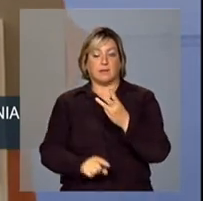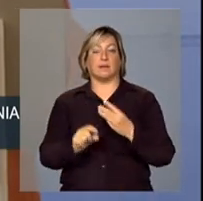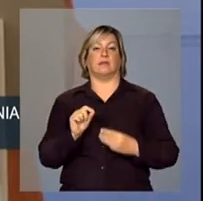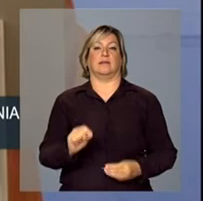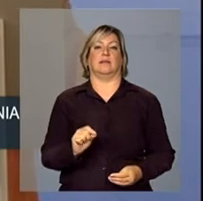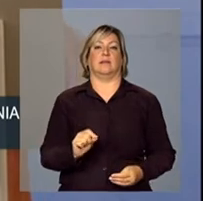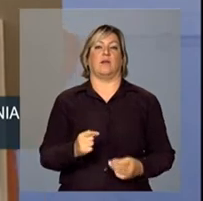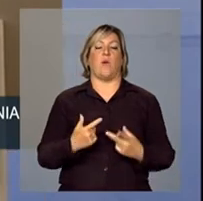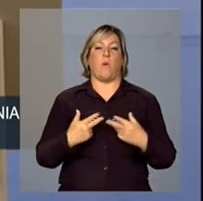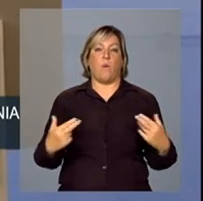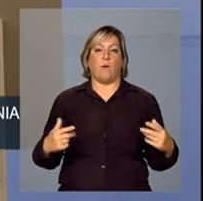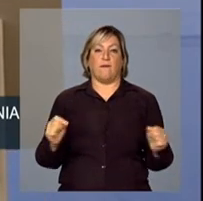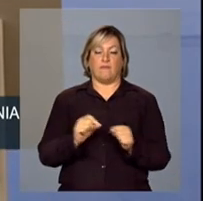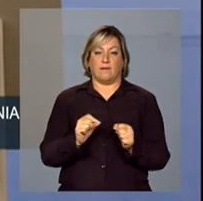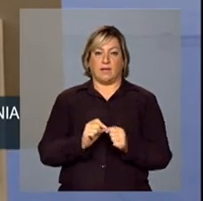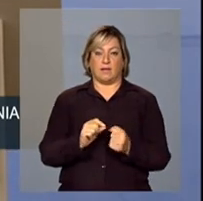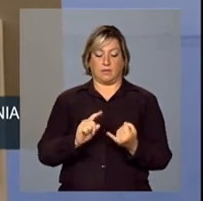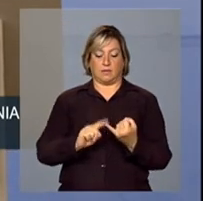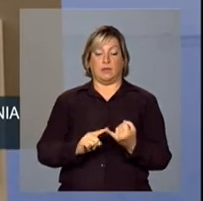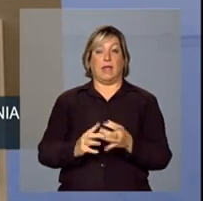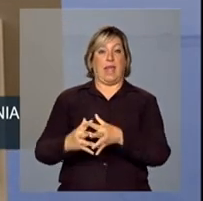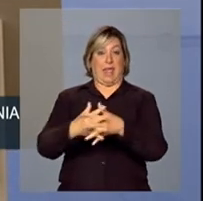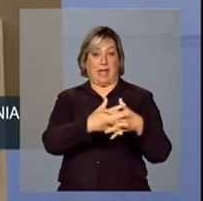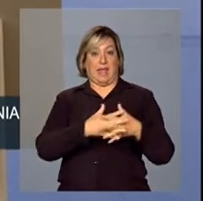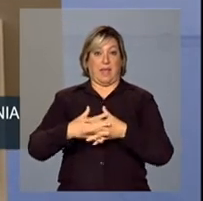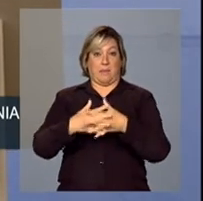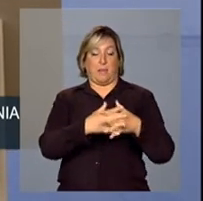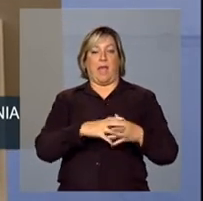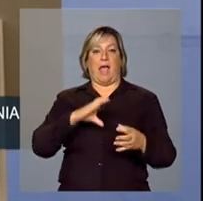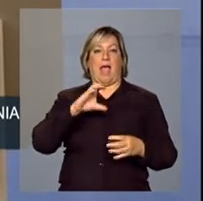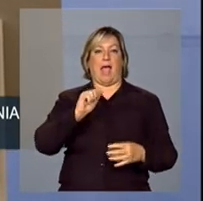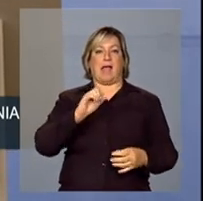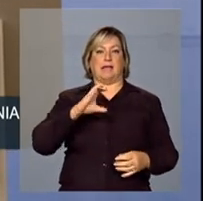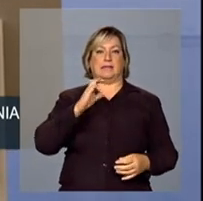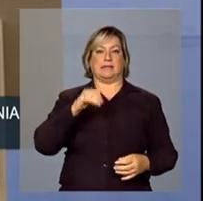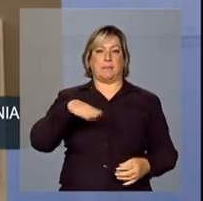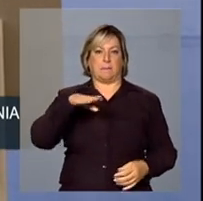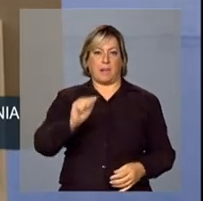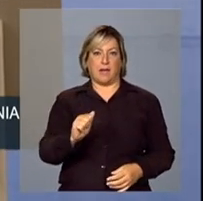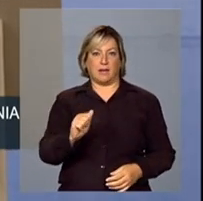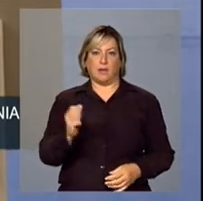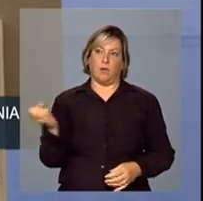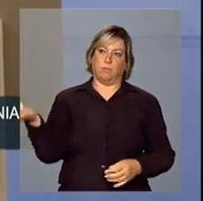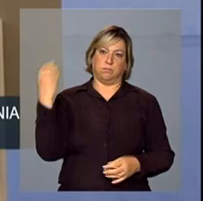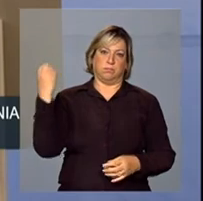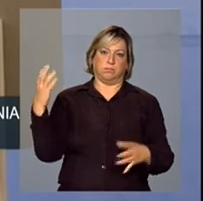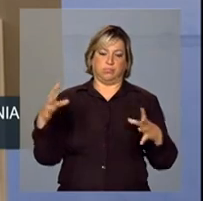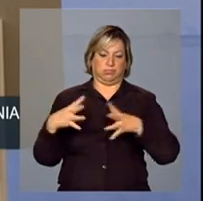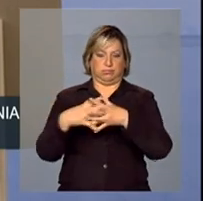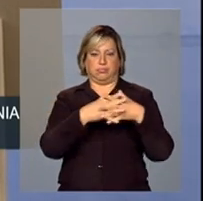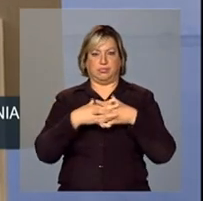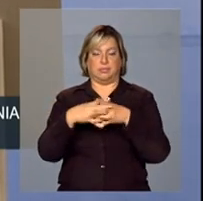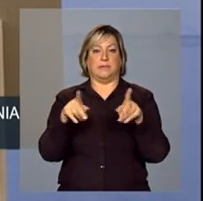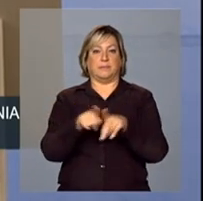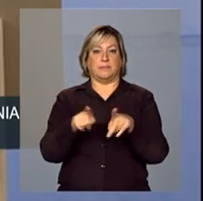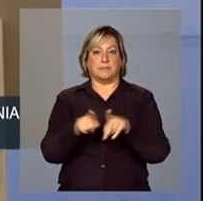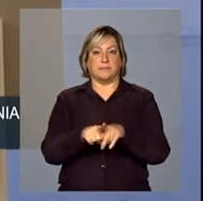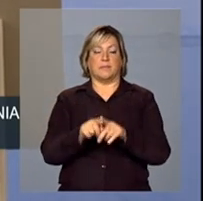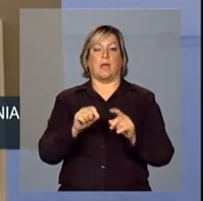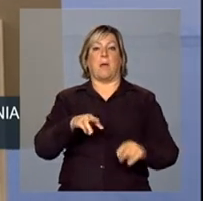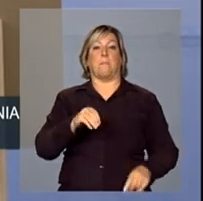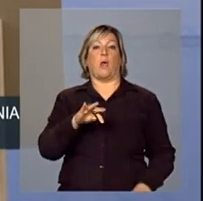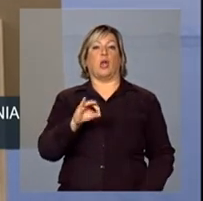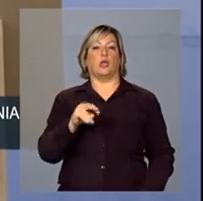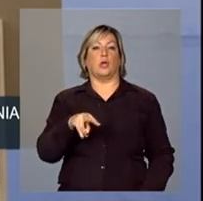um trio que é constituído por um caminhão caçamba, uma retroescavadeira e uma moto niveladora.